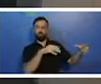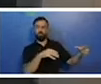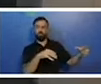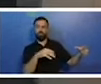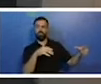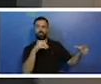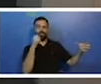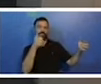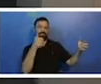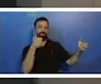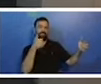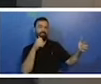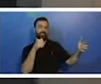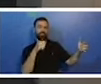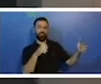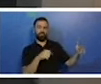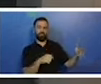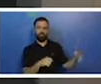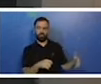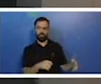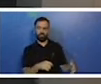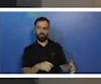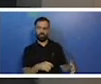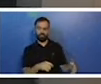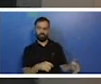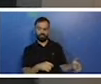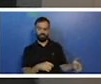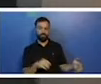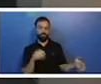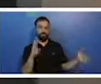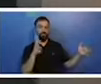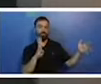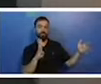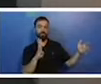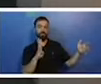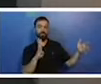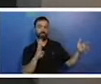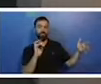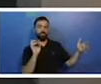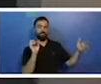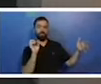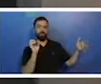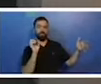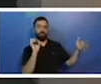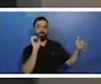o Opa sou empatou empatou du